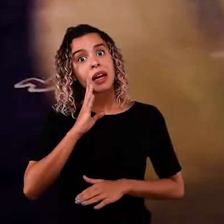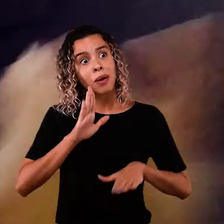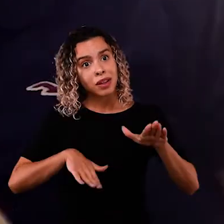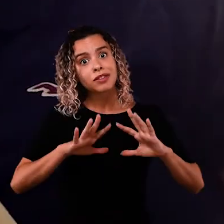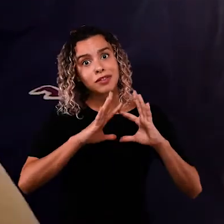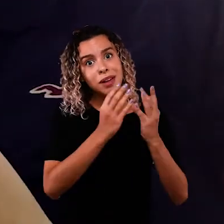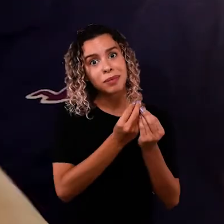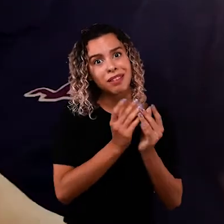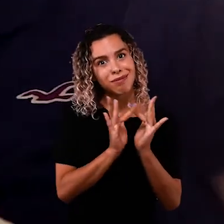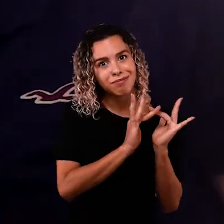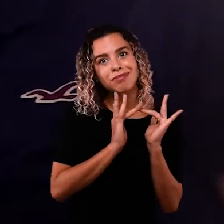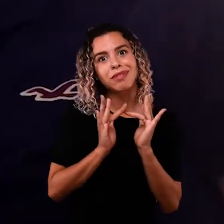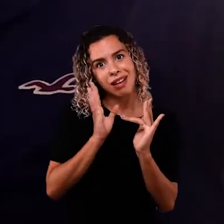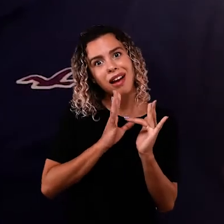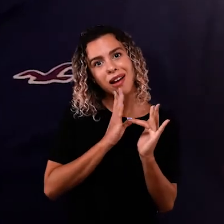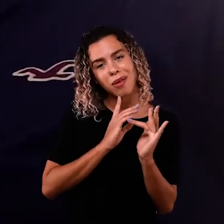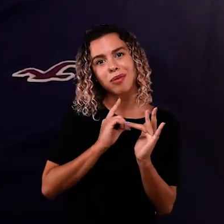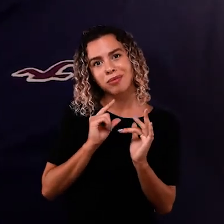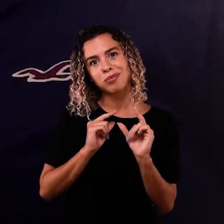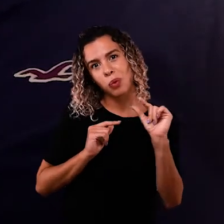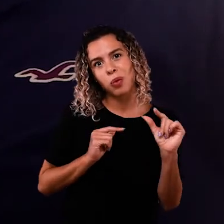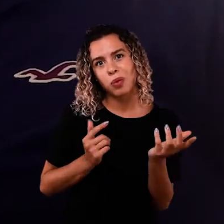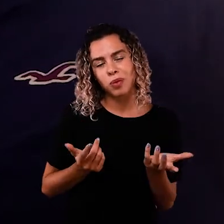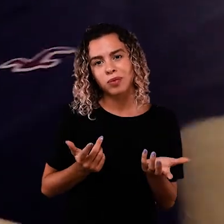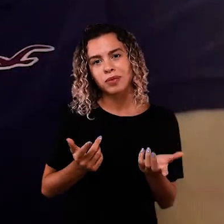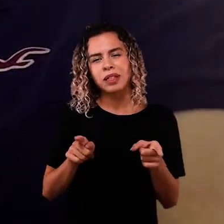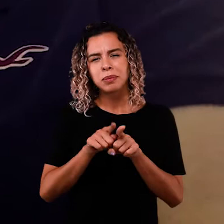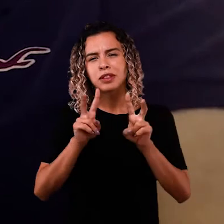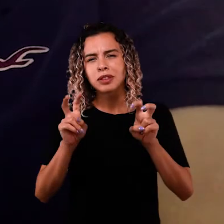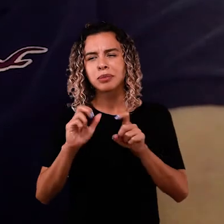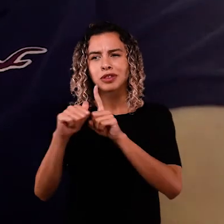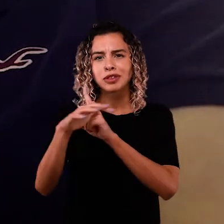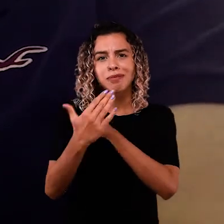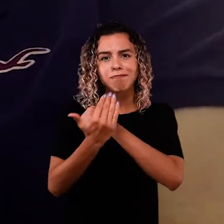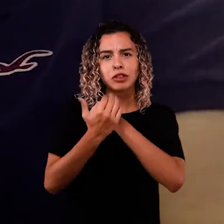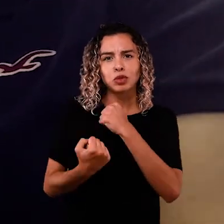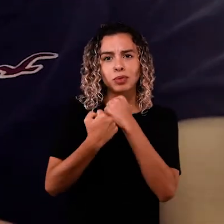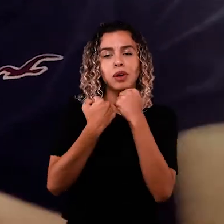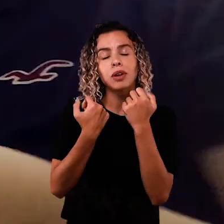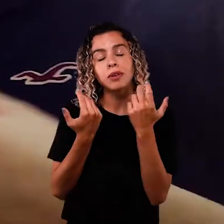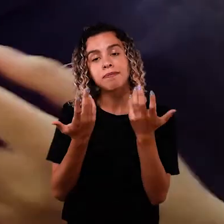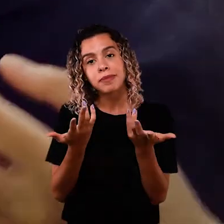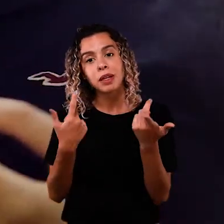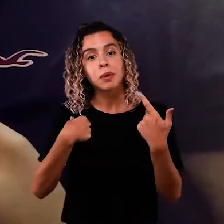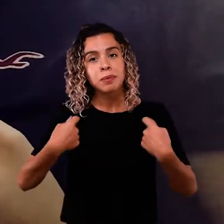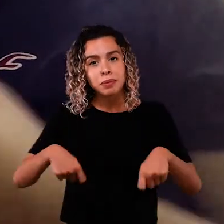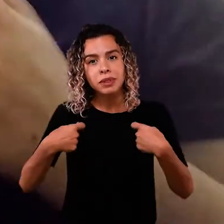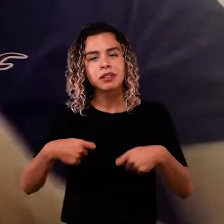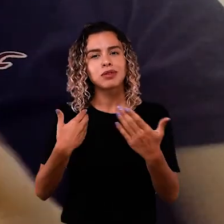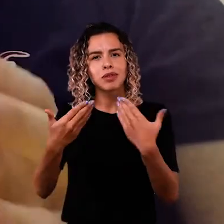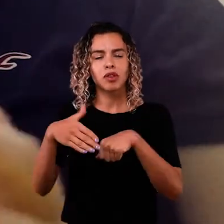é legal às vezes também ficar com a família. E também nessa questão do suporte social,